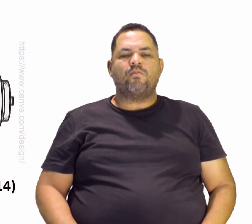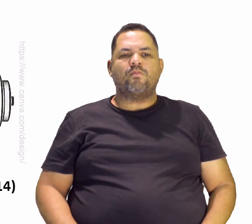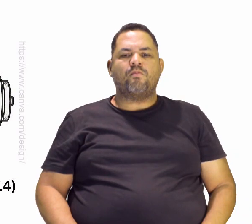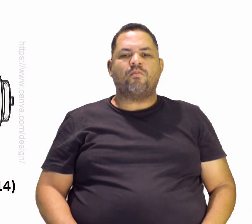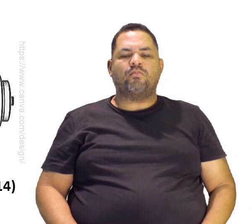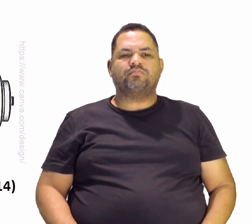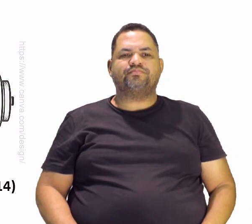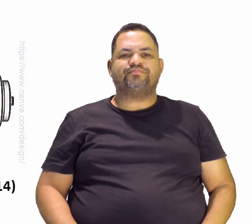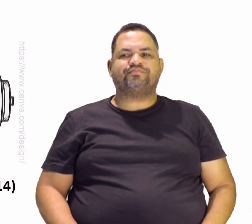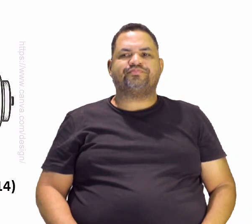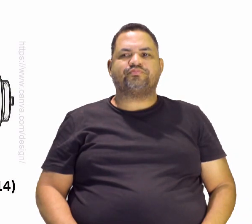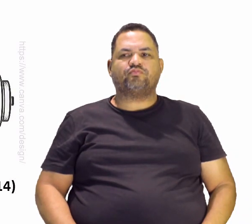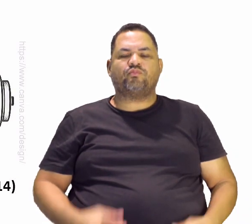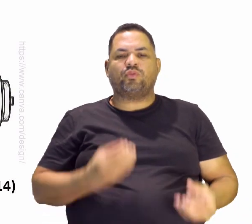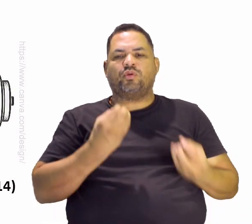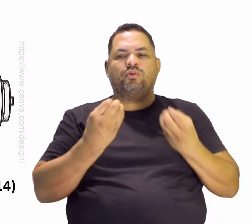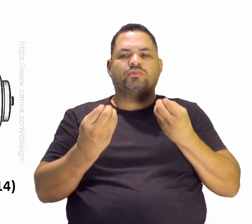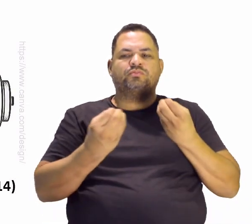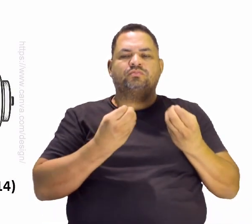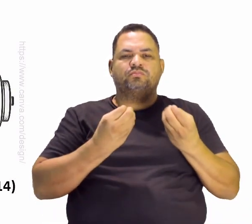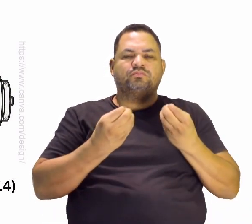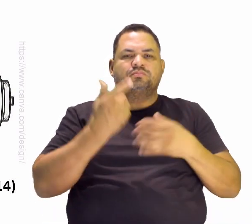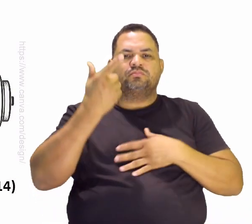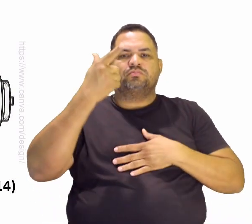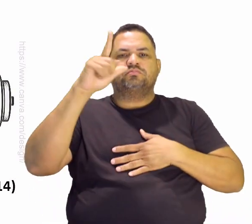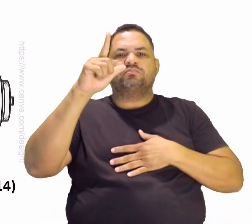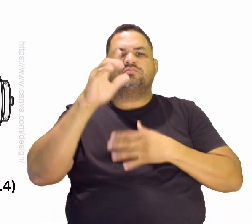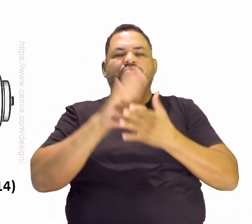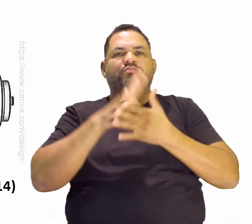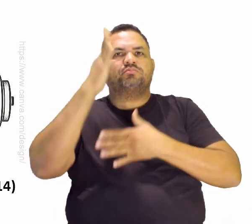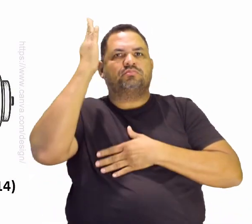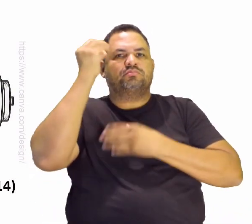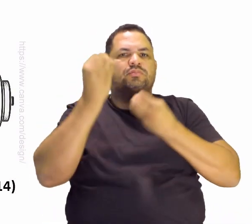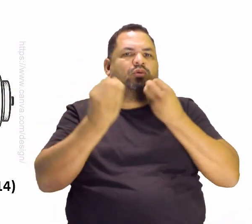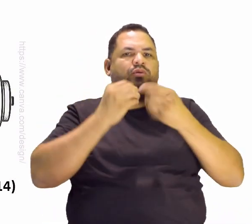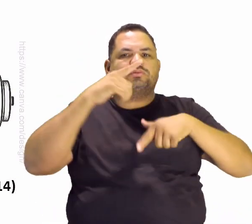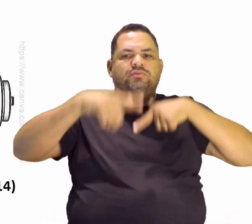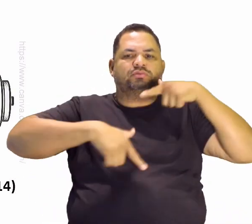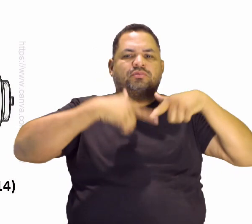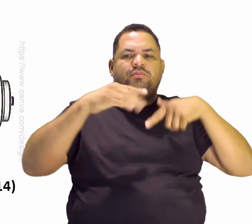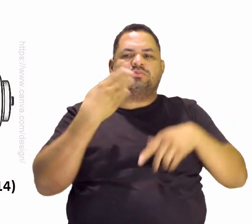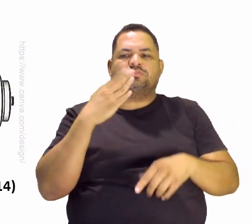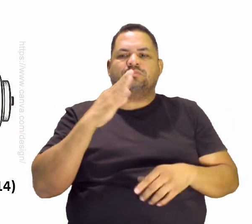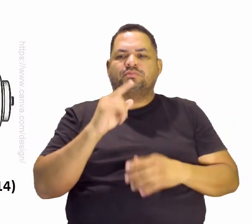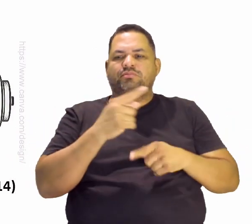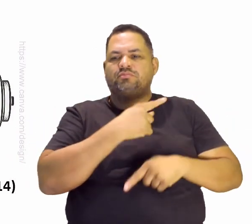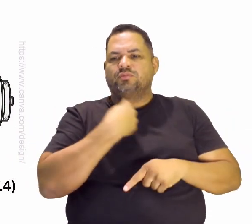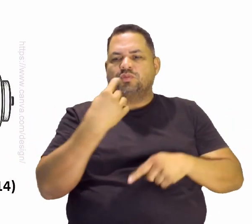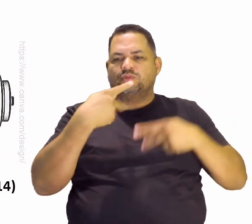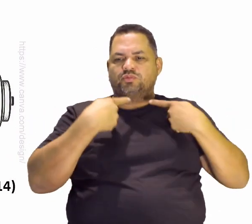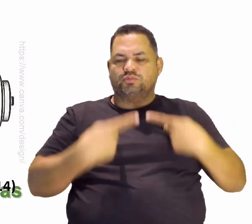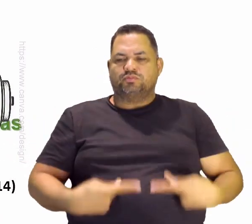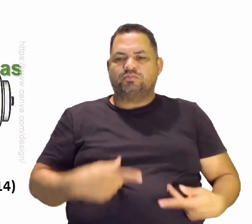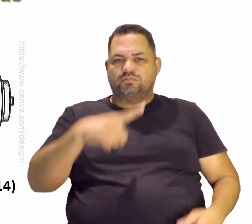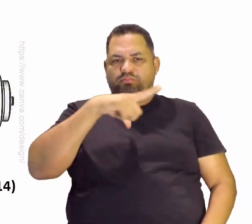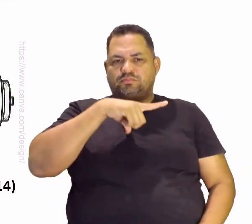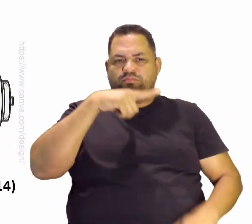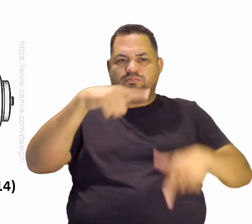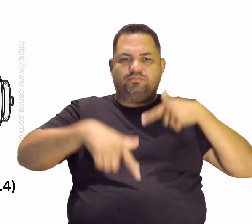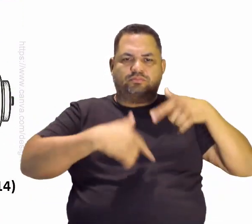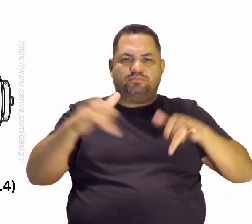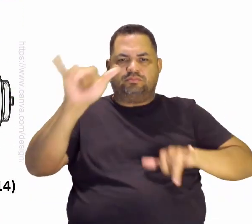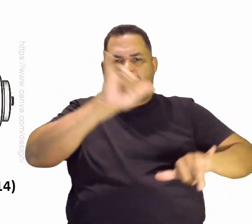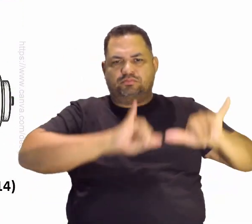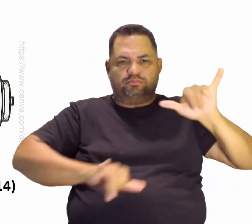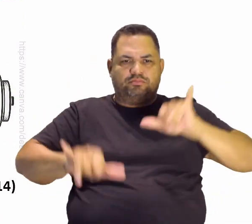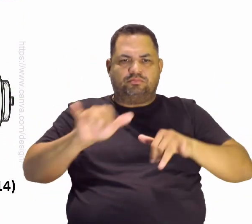E aí, como que a gente consegue descobrir quais são as formas de trabalho biológico do nosso corpo, né? Então, nós temos trabalho químico, nós